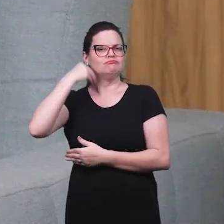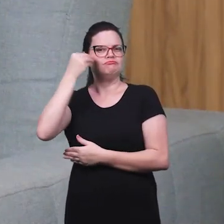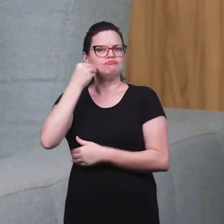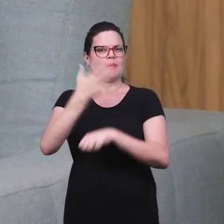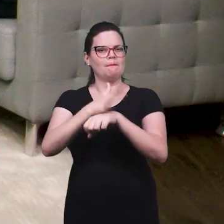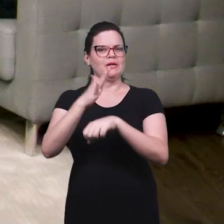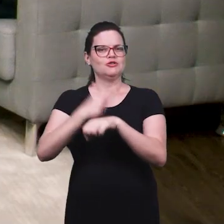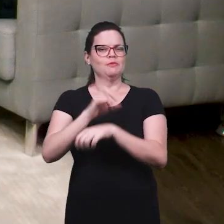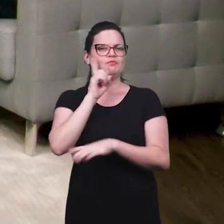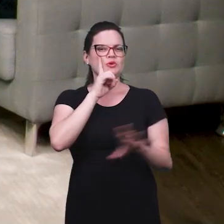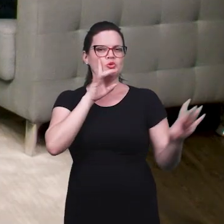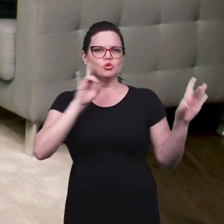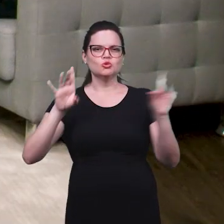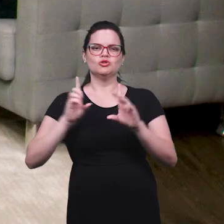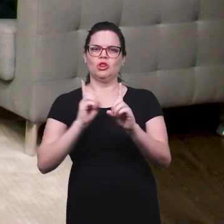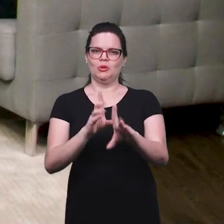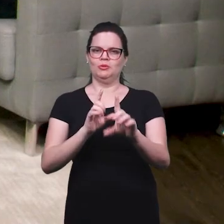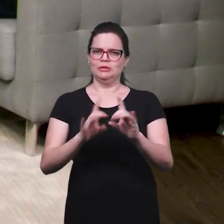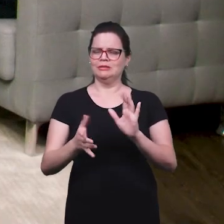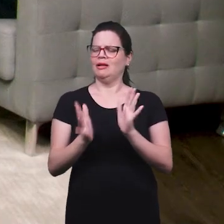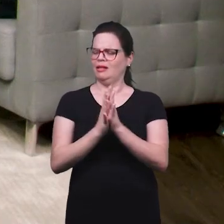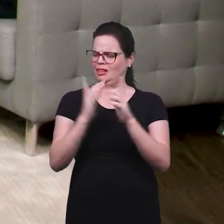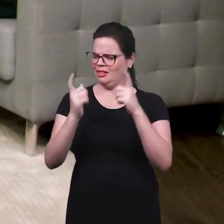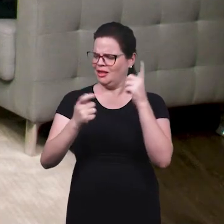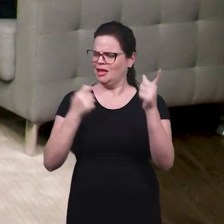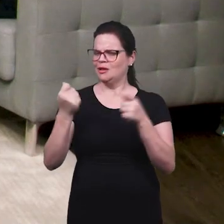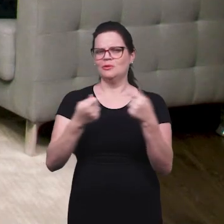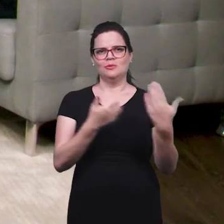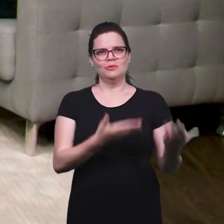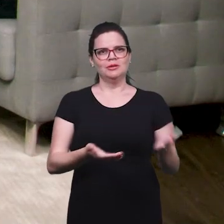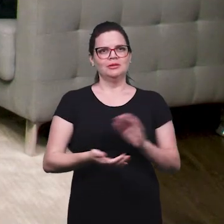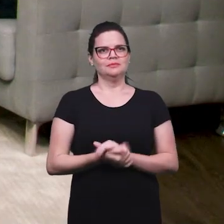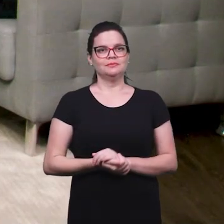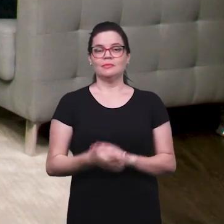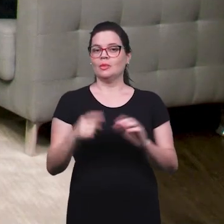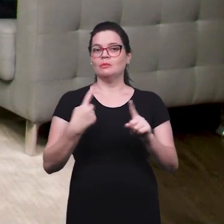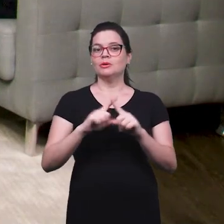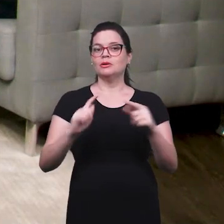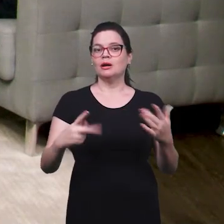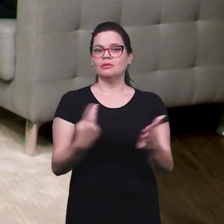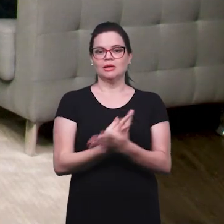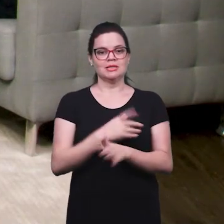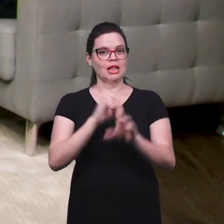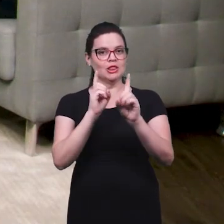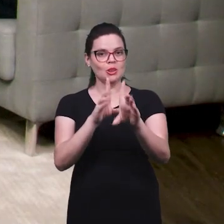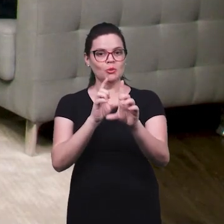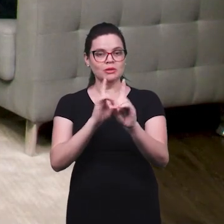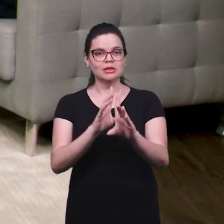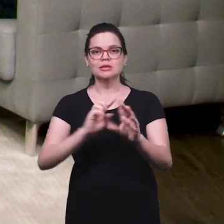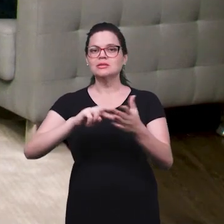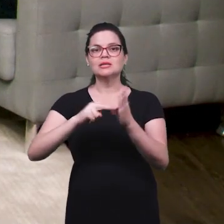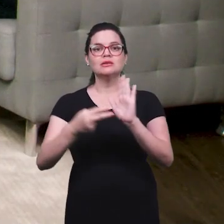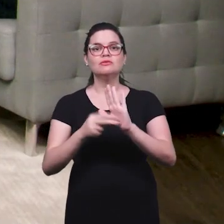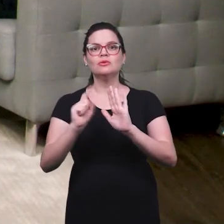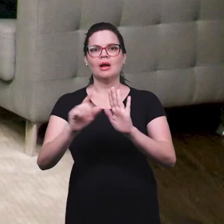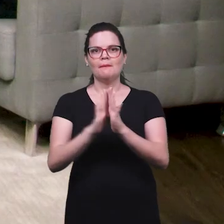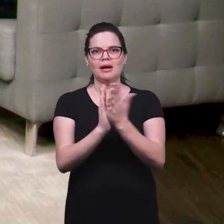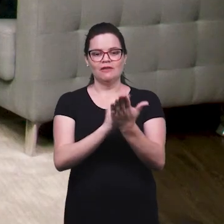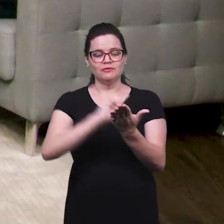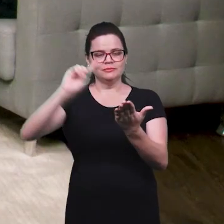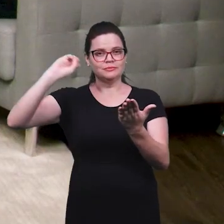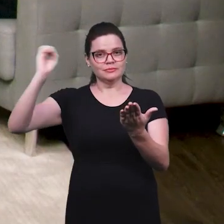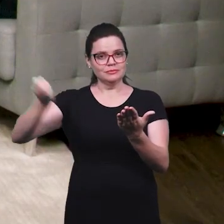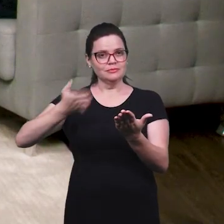doutrina. Louvado seja o nome do Senhor, pastor Abel, pastor Cosme, porque a doutrina é o ensino que emerge da palavra revelada, não